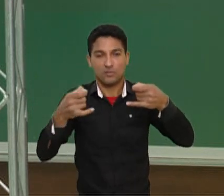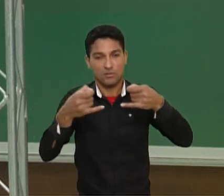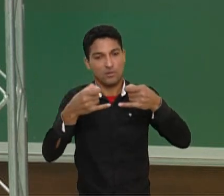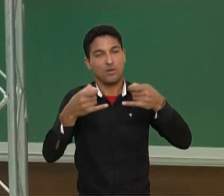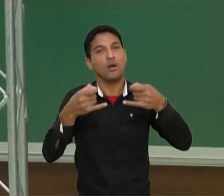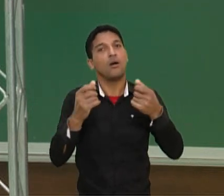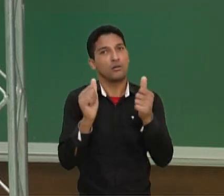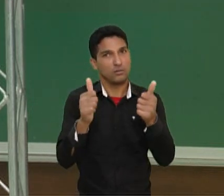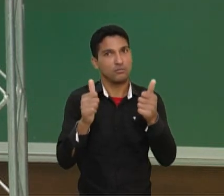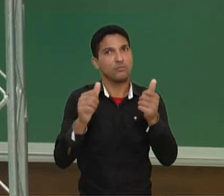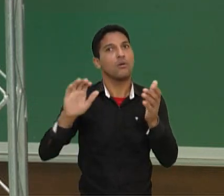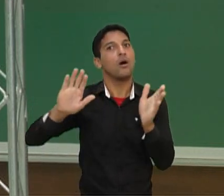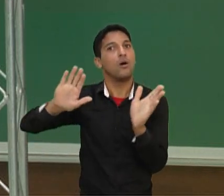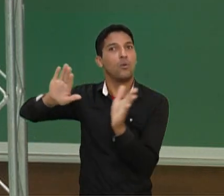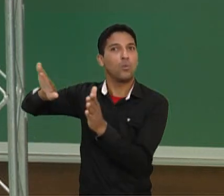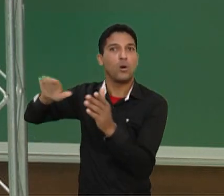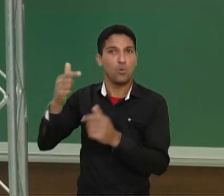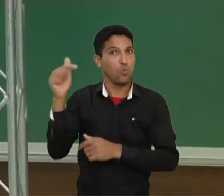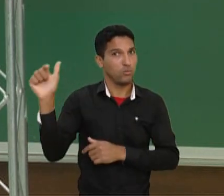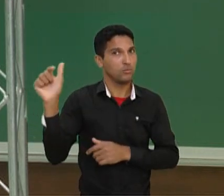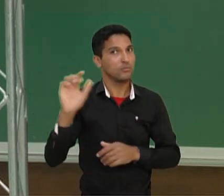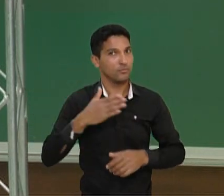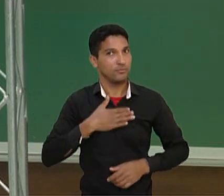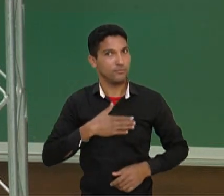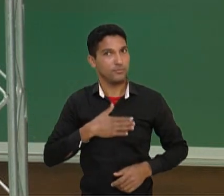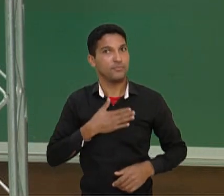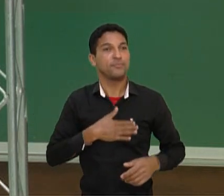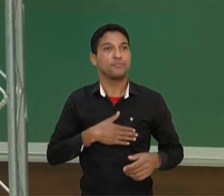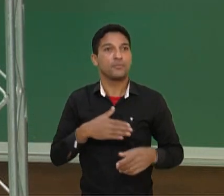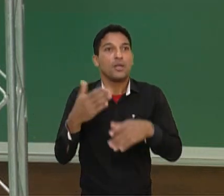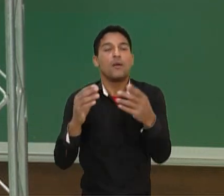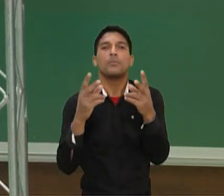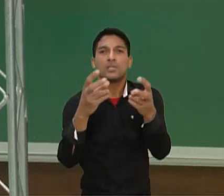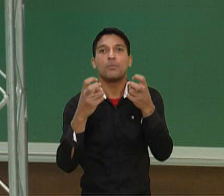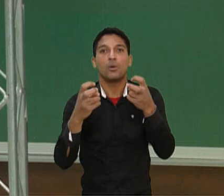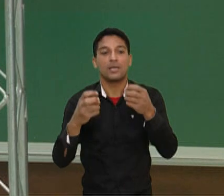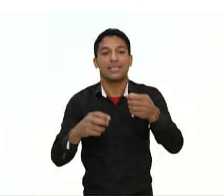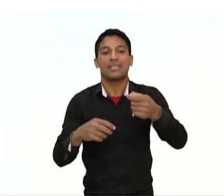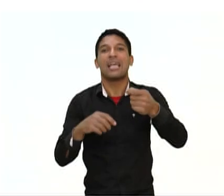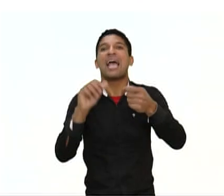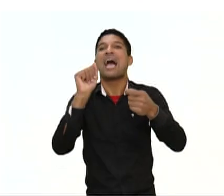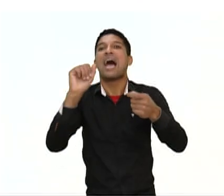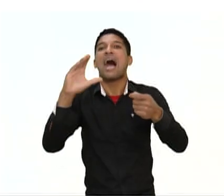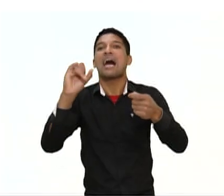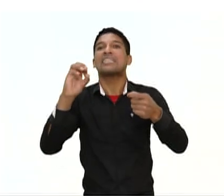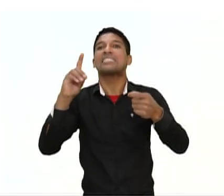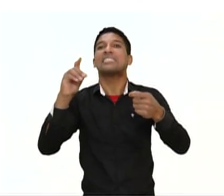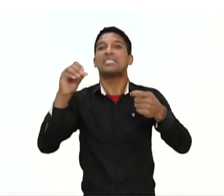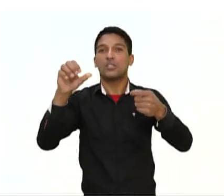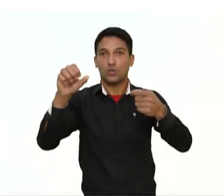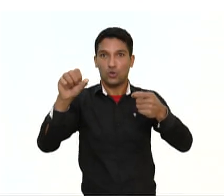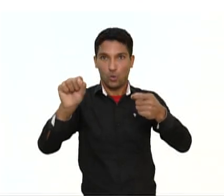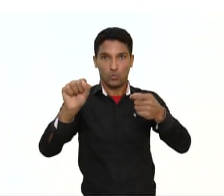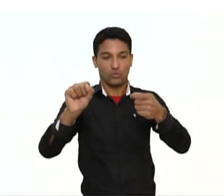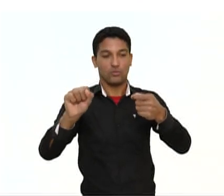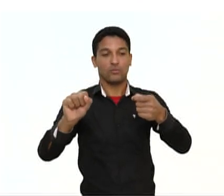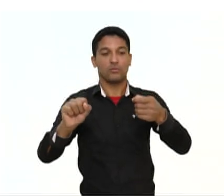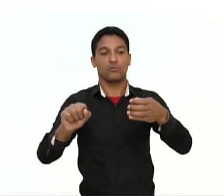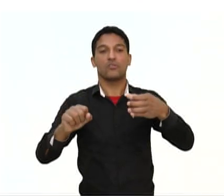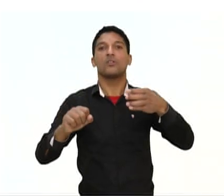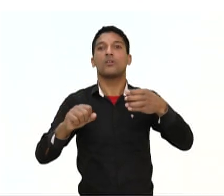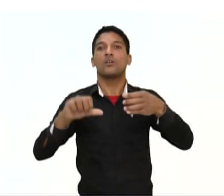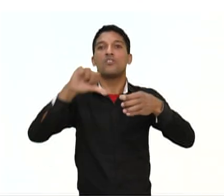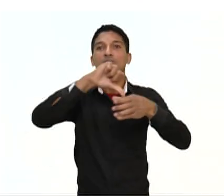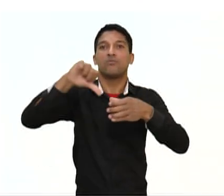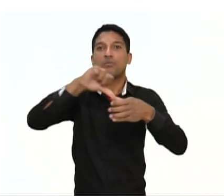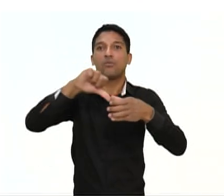fenômeno, né? E ele percebeu que, principalmente, os ácidos, quando misturados com a água,